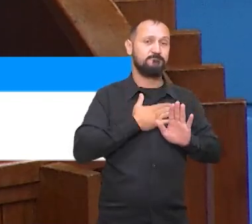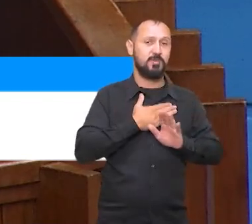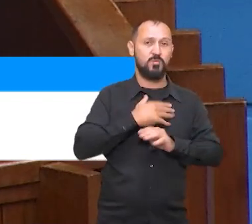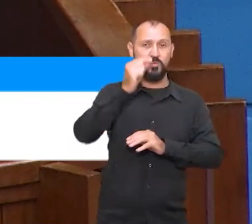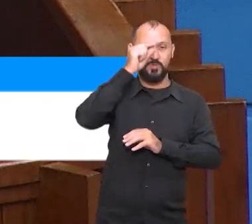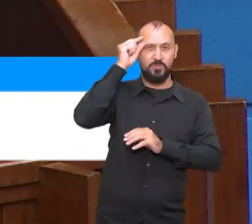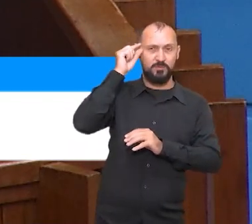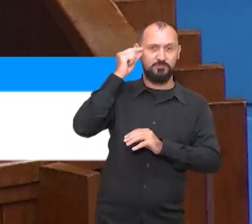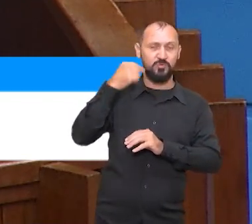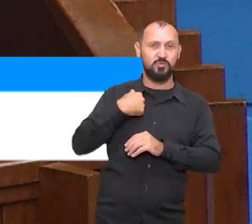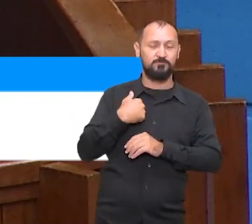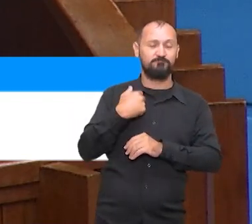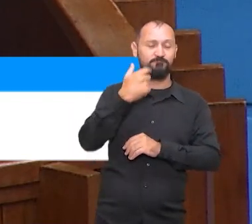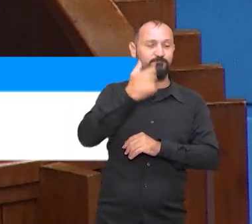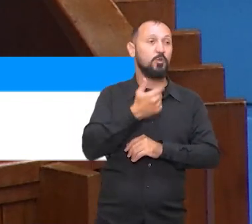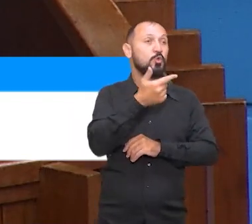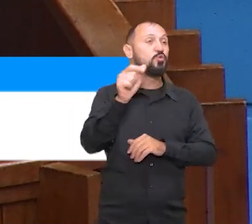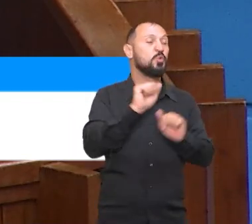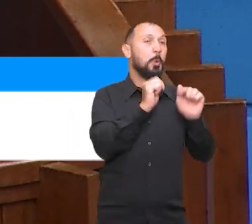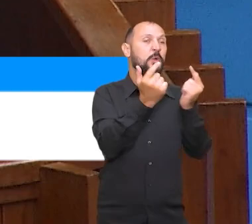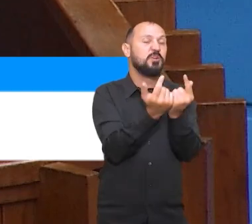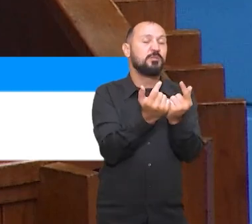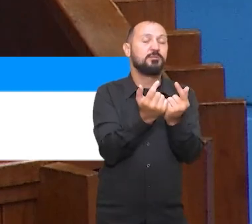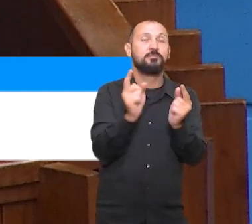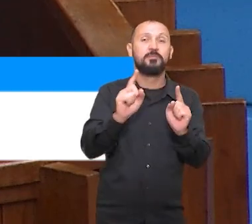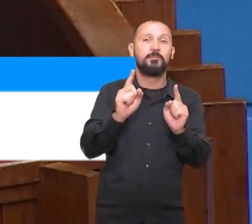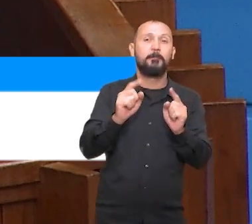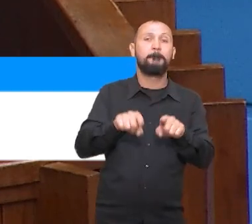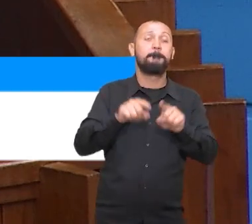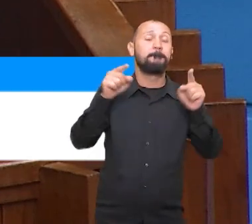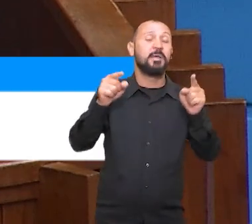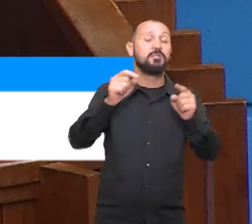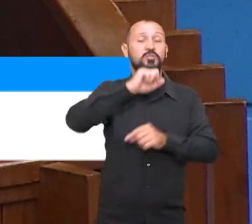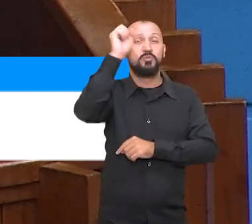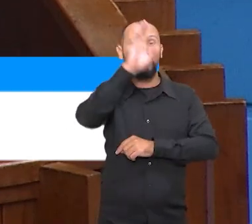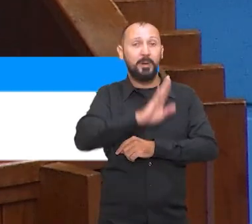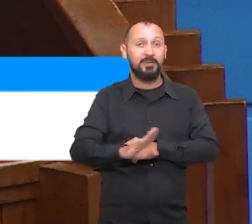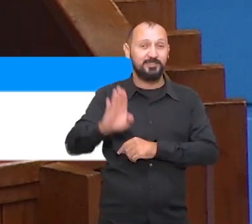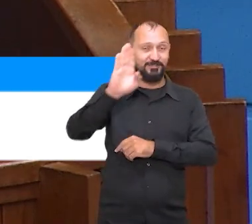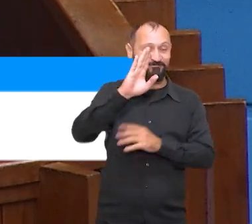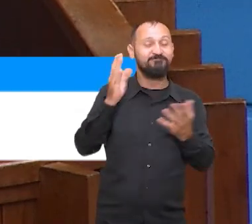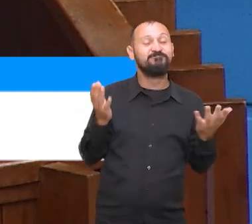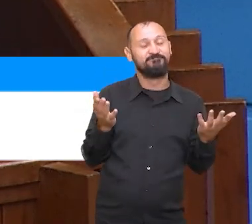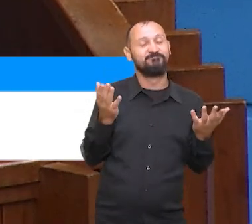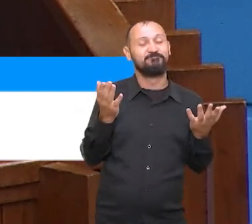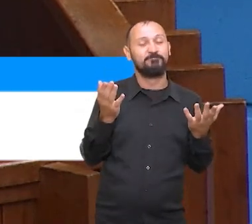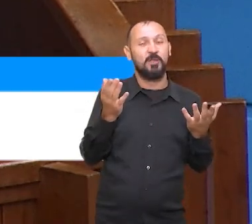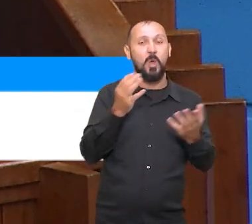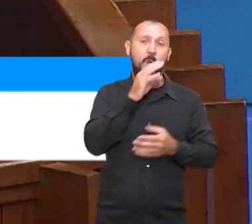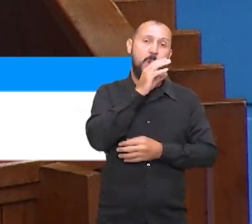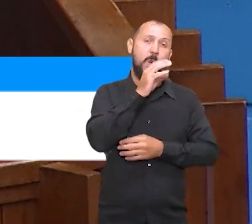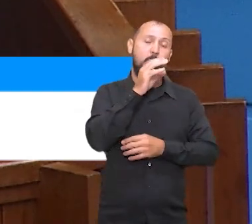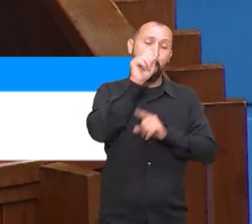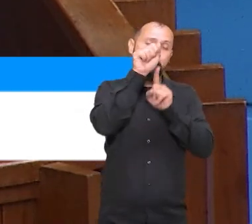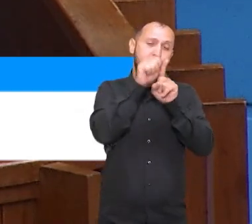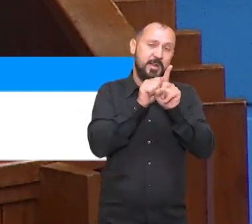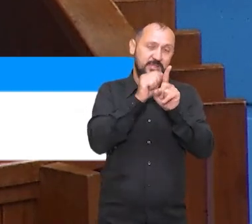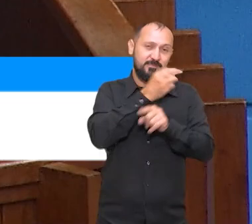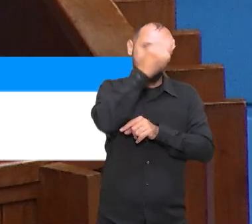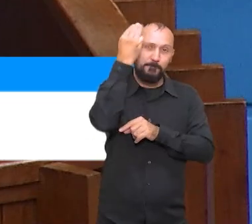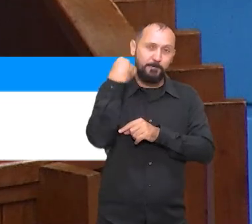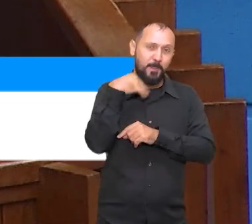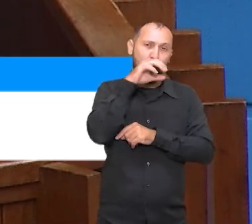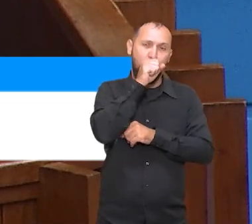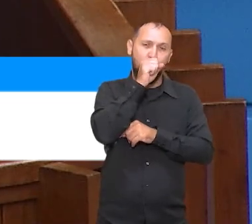não só da Assembleia Legislativa de todos os deputados, não só do Mato Grosso do Sul, mas do Brasil. O Maio Laranja está em todos